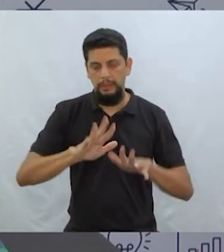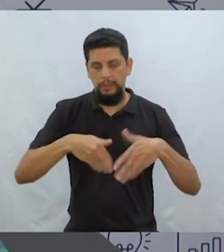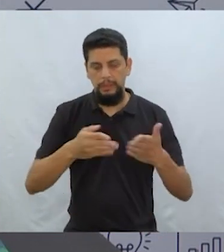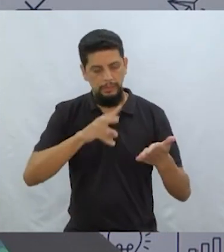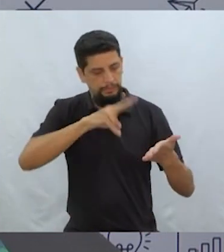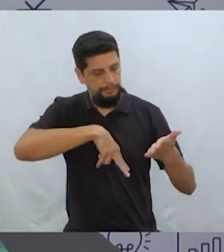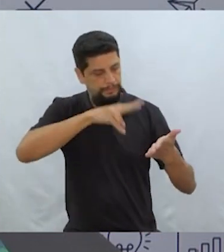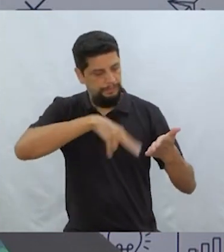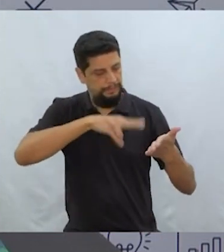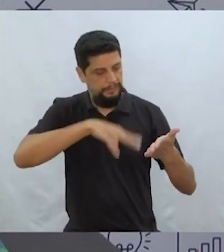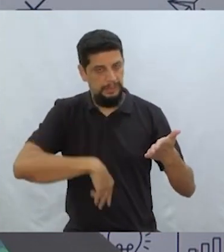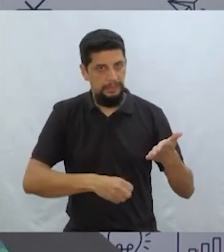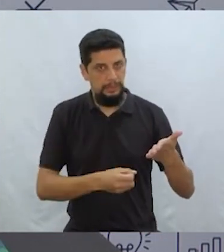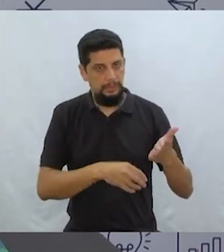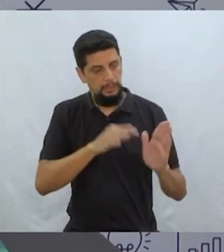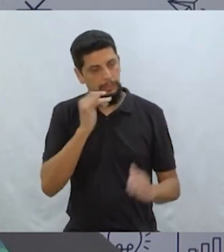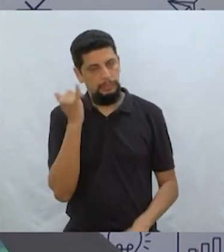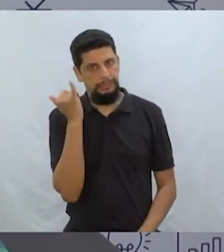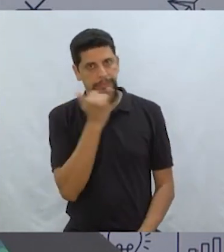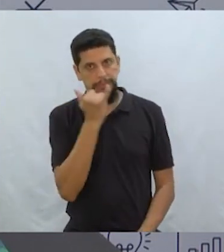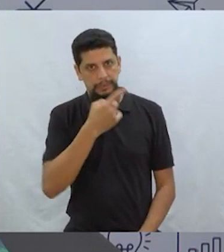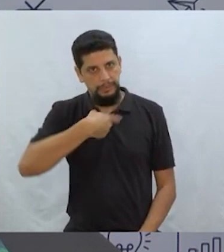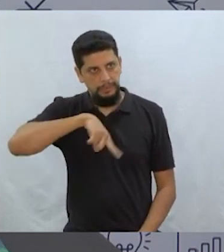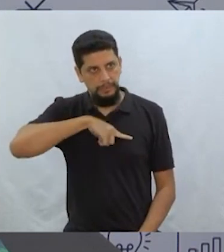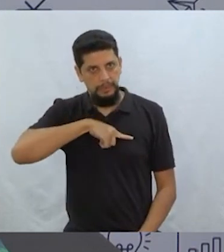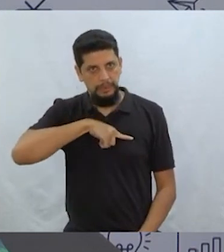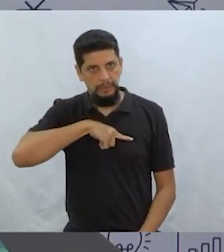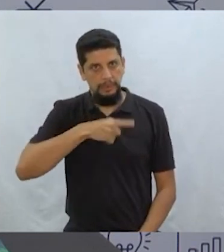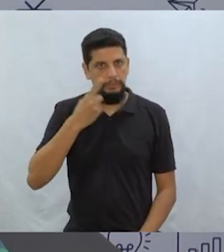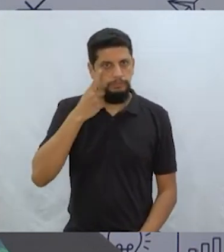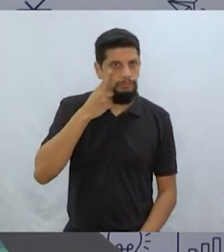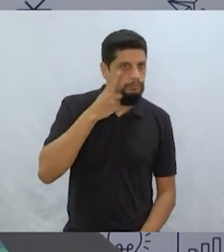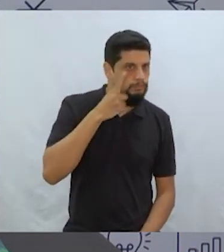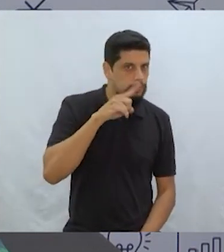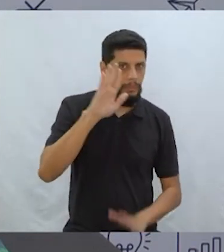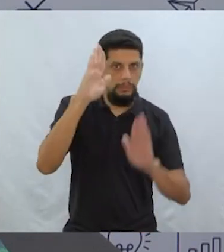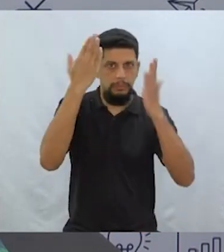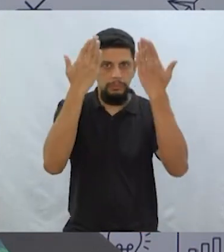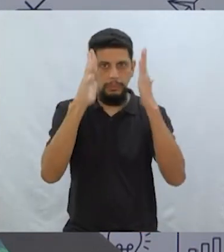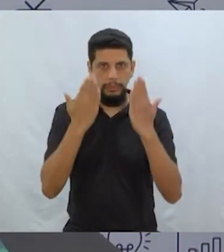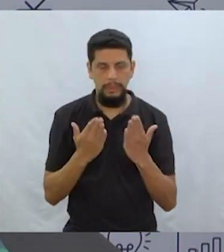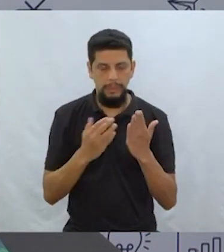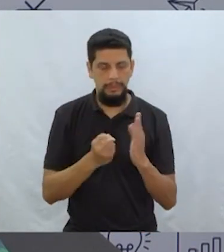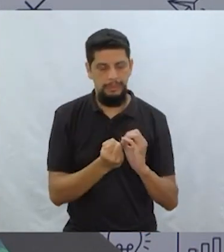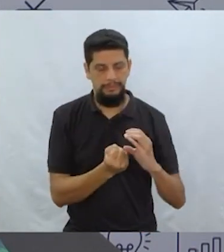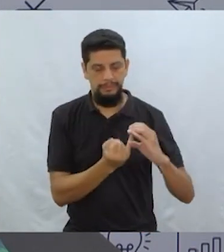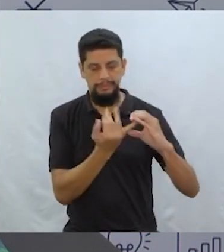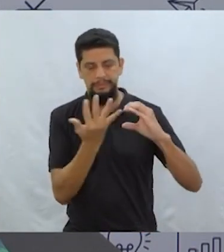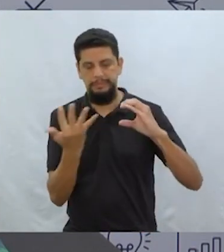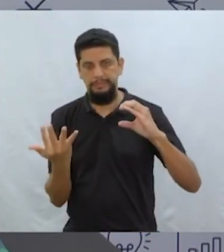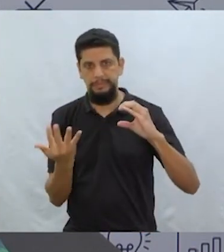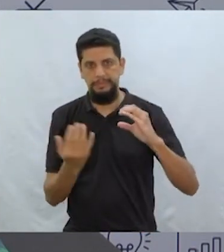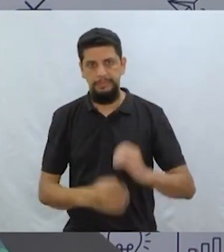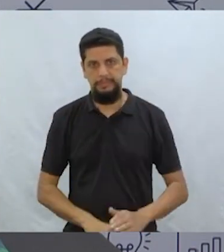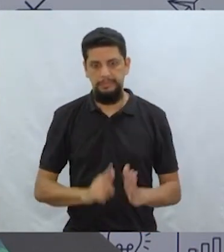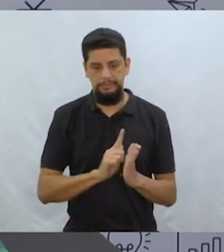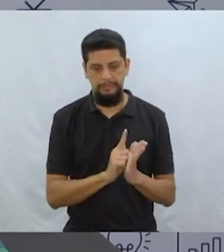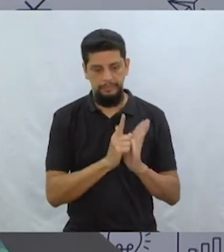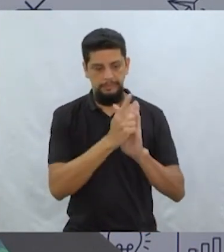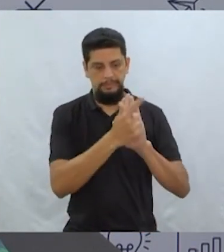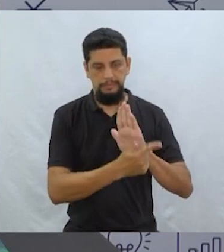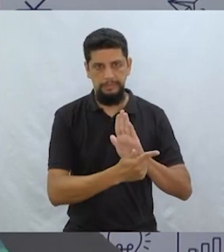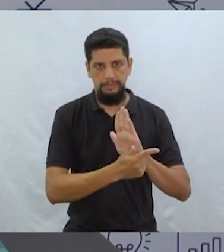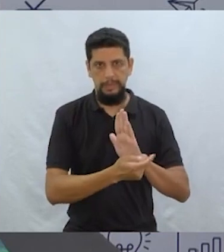nós fizermos a leitura de um conto nós vamos verificar né essas características do